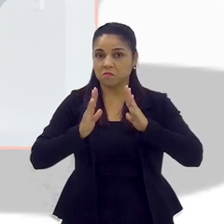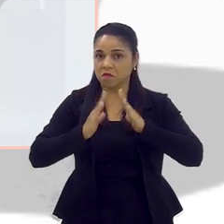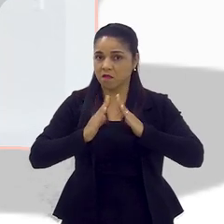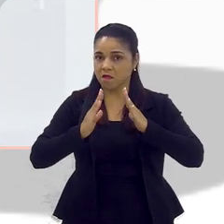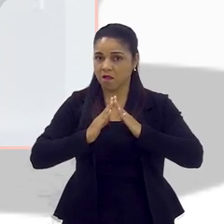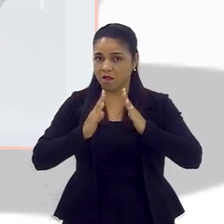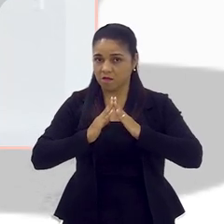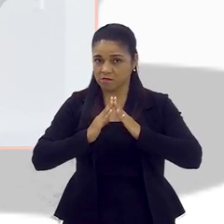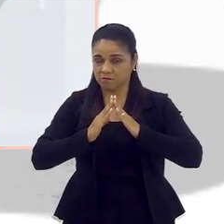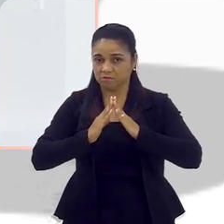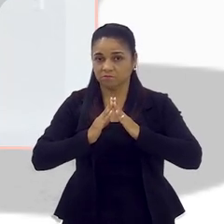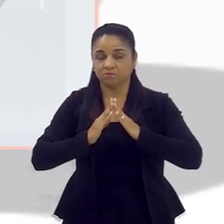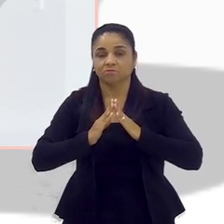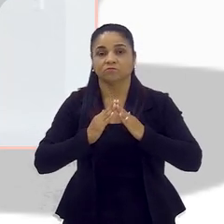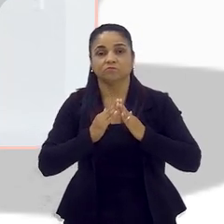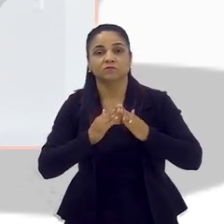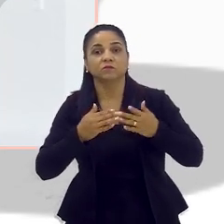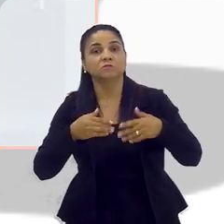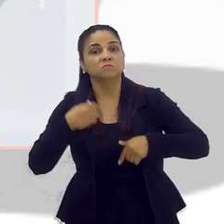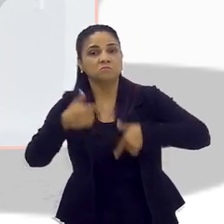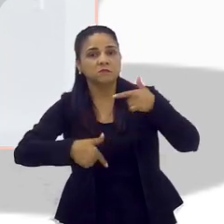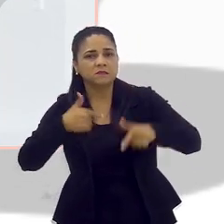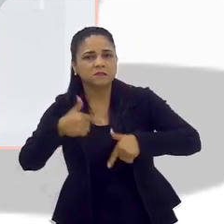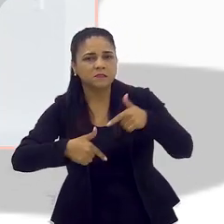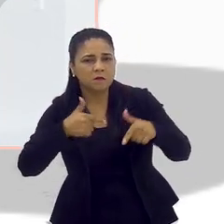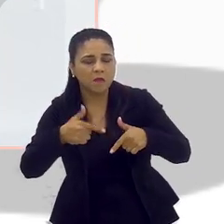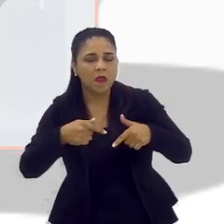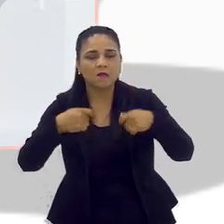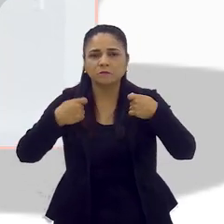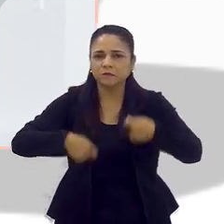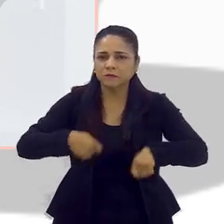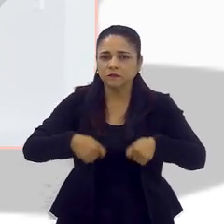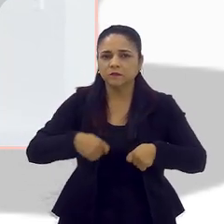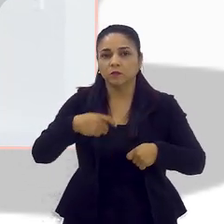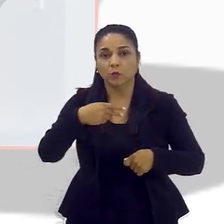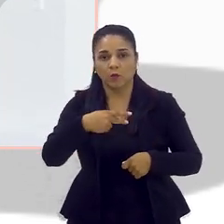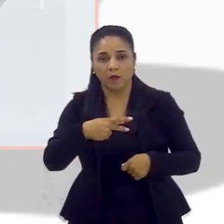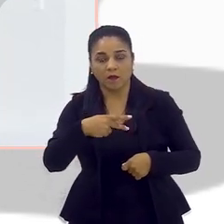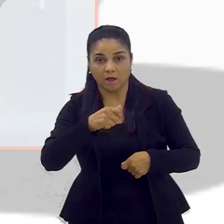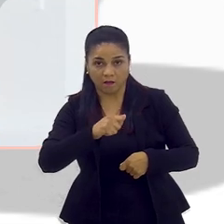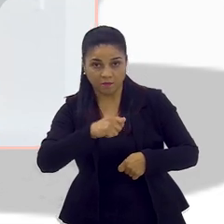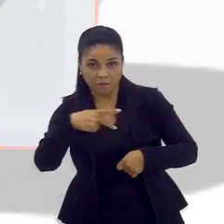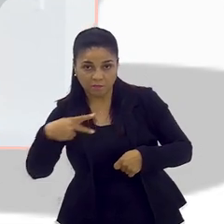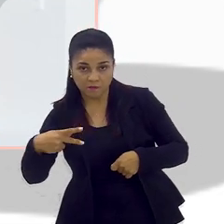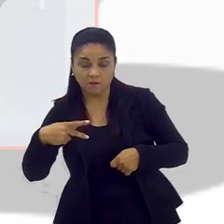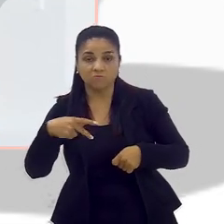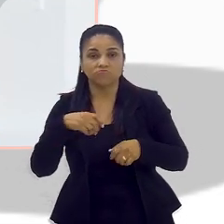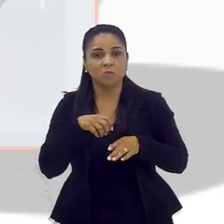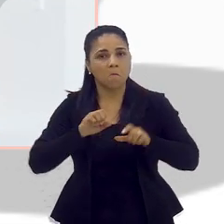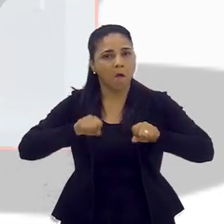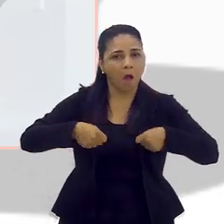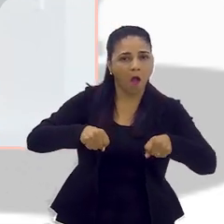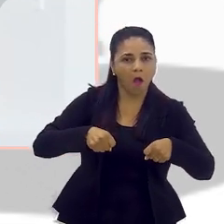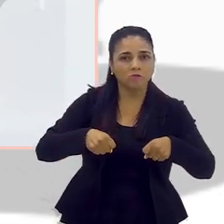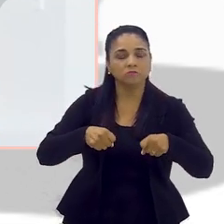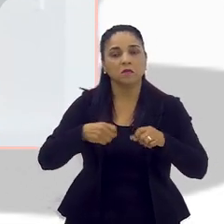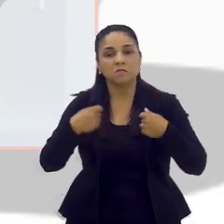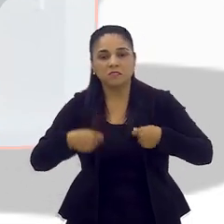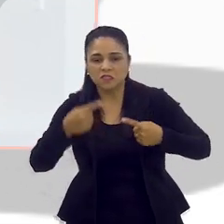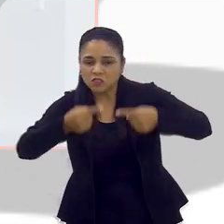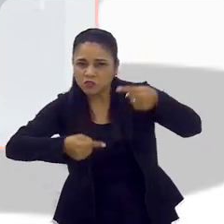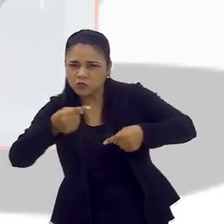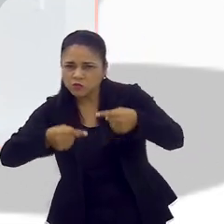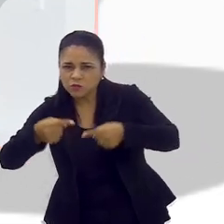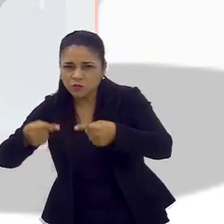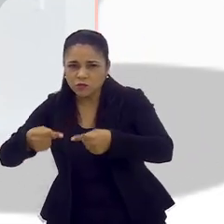das nossas residências, dependemos do trabalho dos entregadores. Acontece que há uma discussão sobre a necessidade e